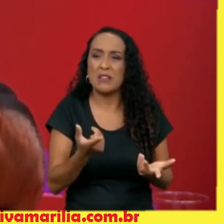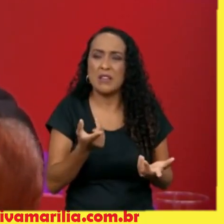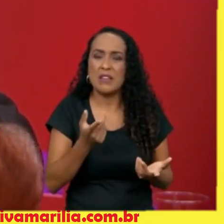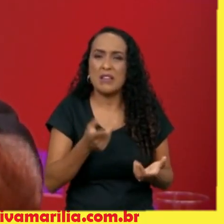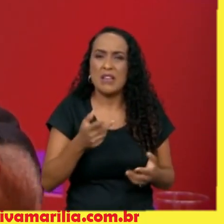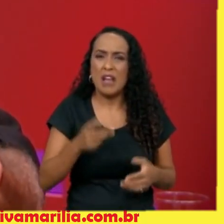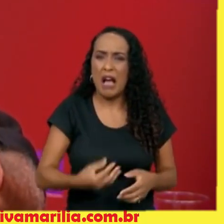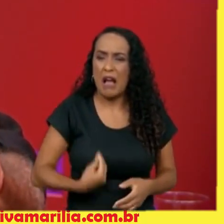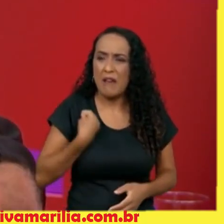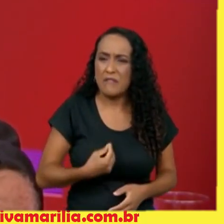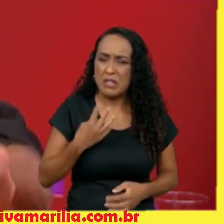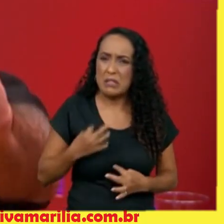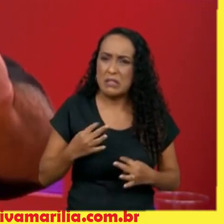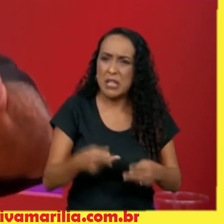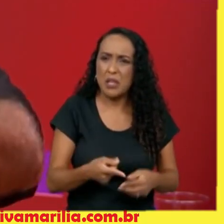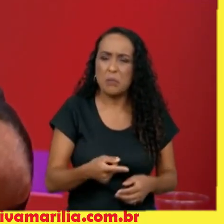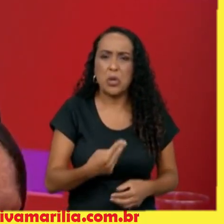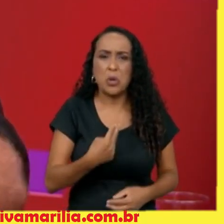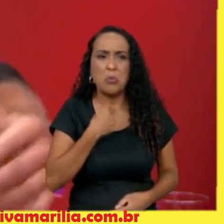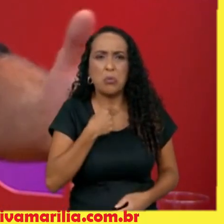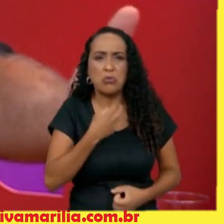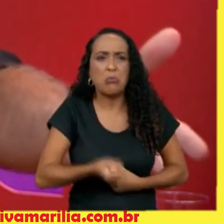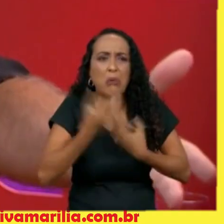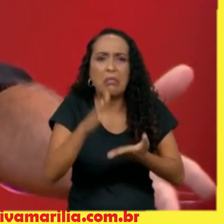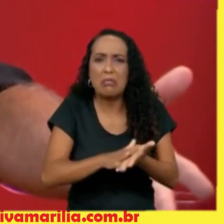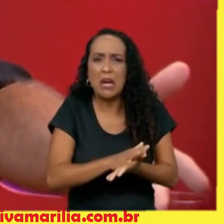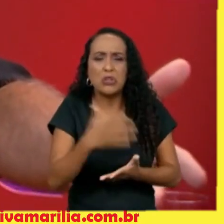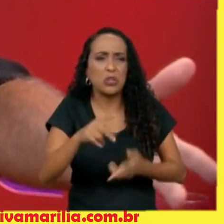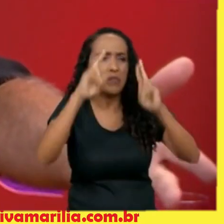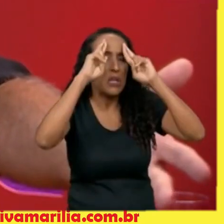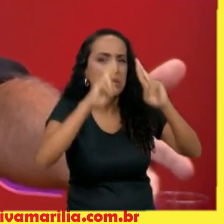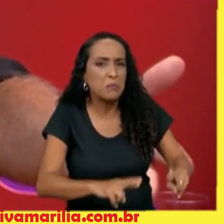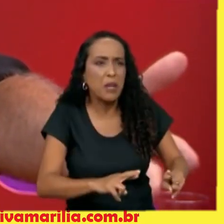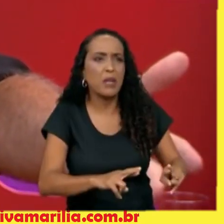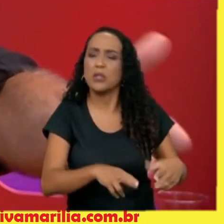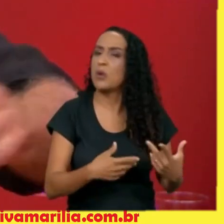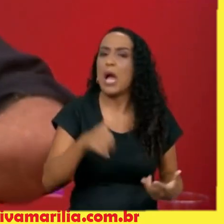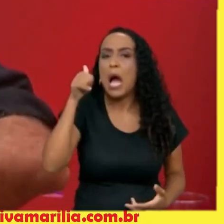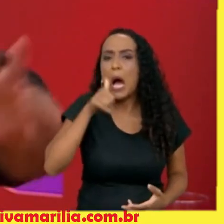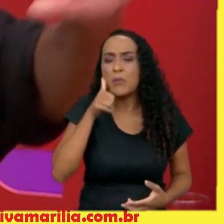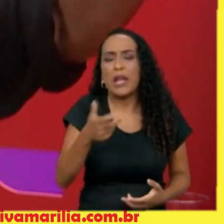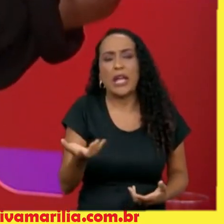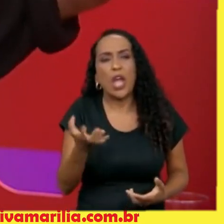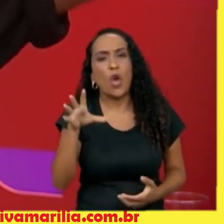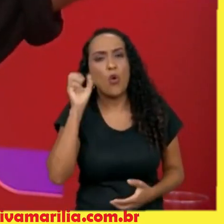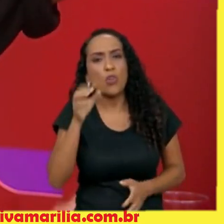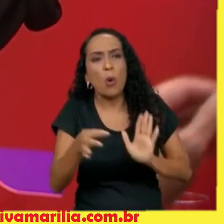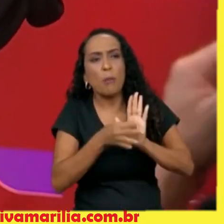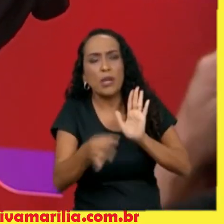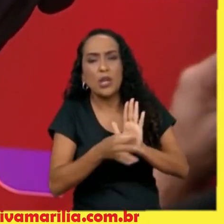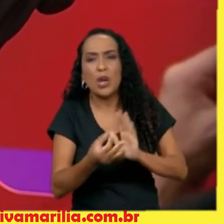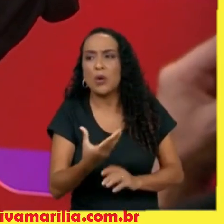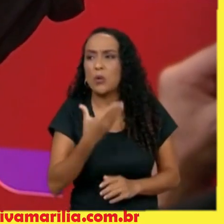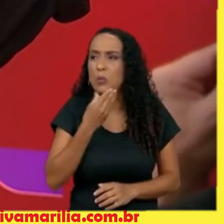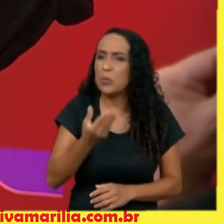nunca foram ouvidos por ninguém, nunca tiveram respeito sequer. A mulher quer ouvir a opinião do cara. Aí diz assim, não, você está participando de